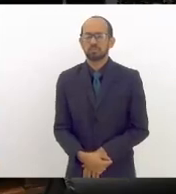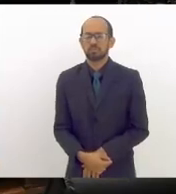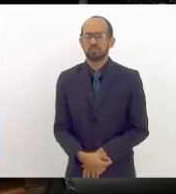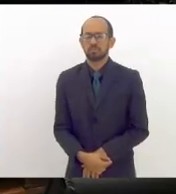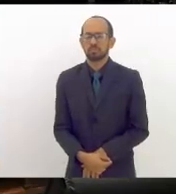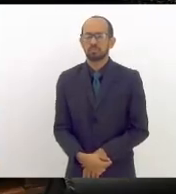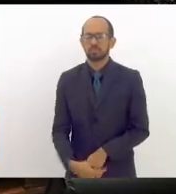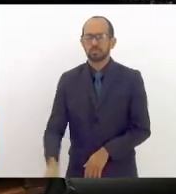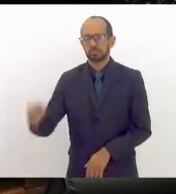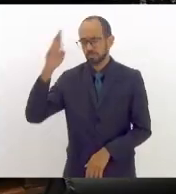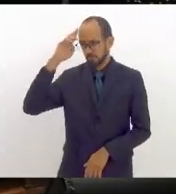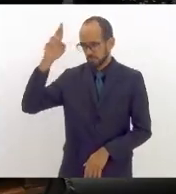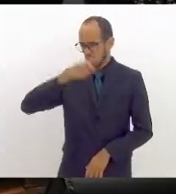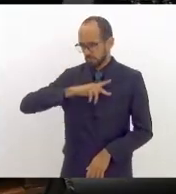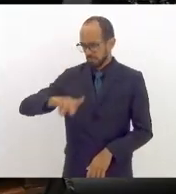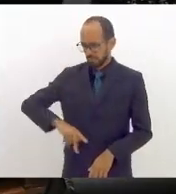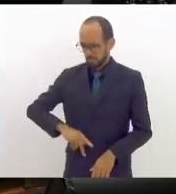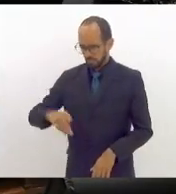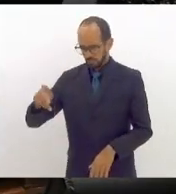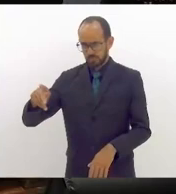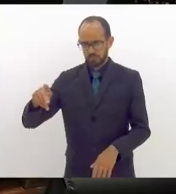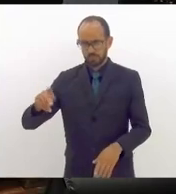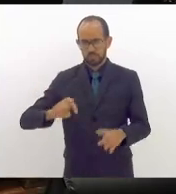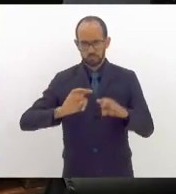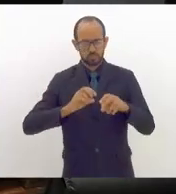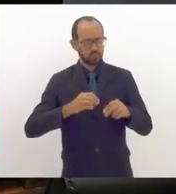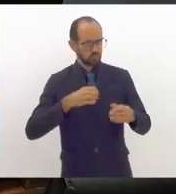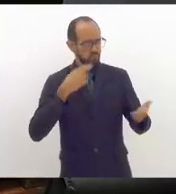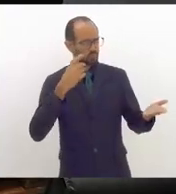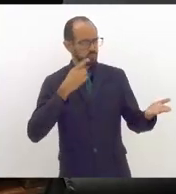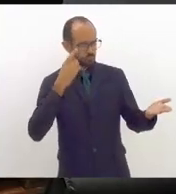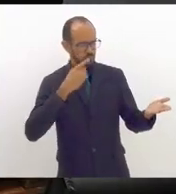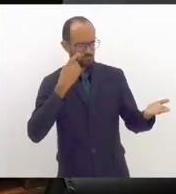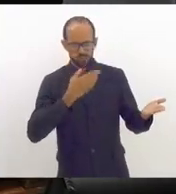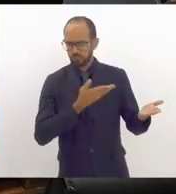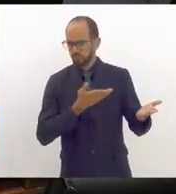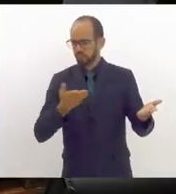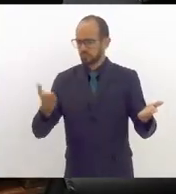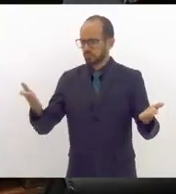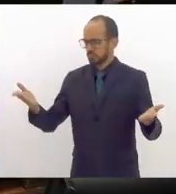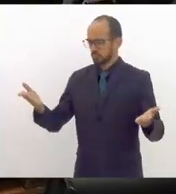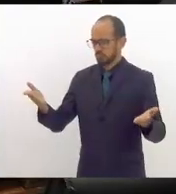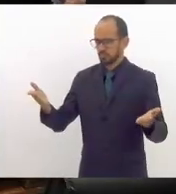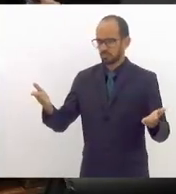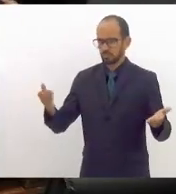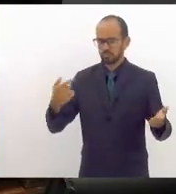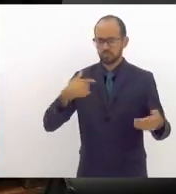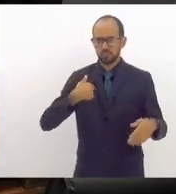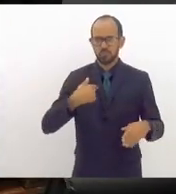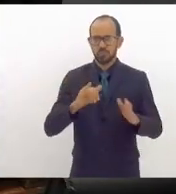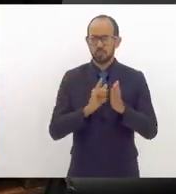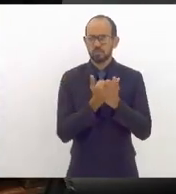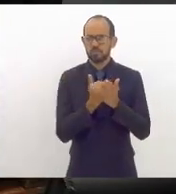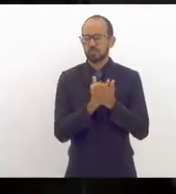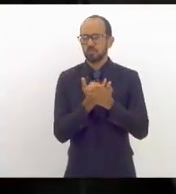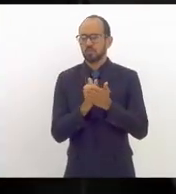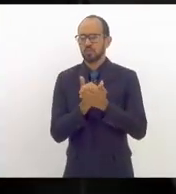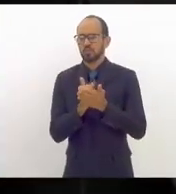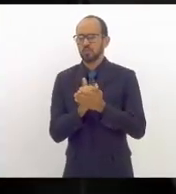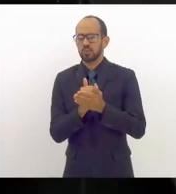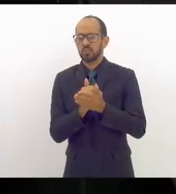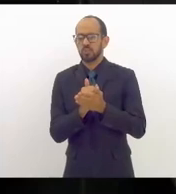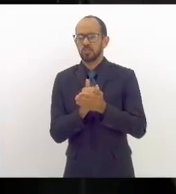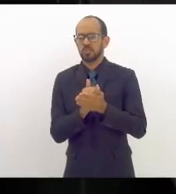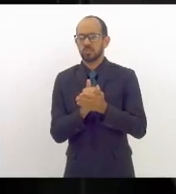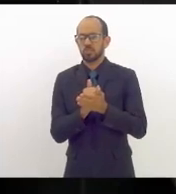senhor presidente senhoras deputadas senhores deputados Eu Me inscrevi para